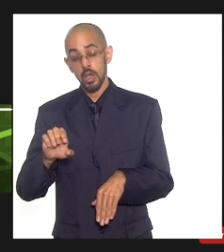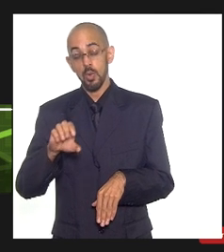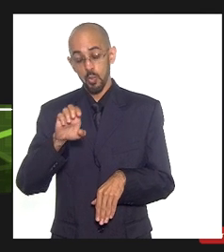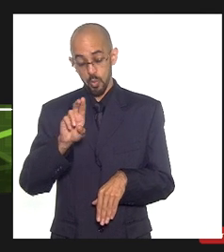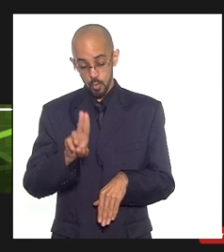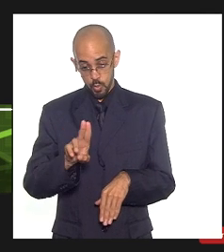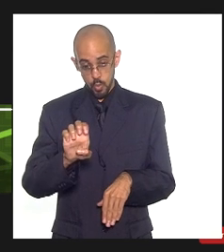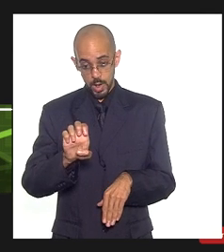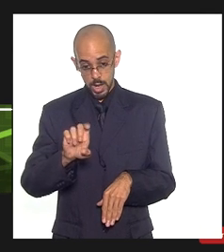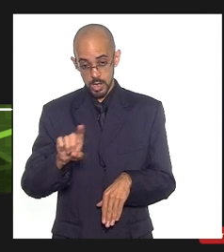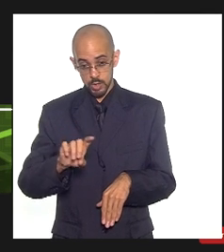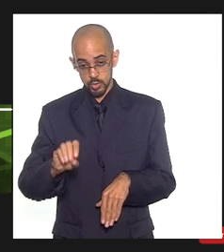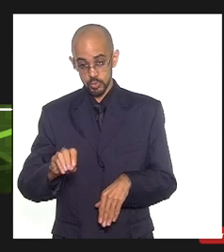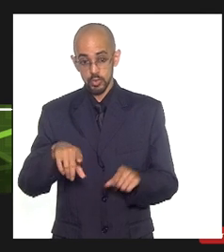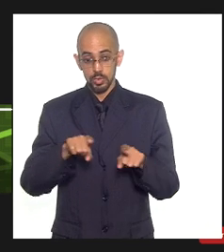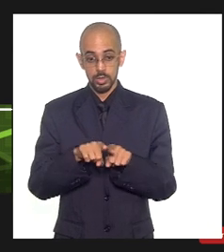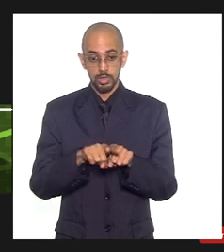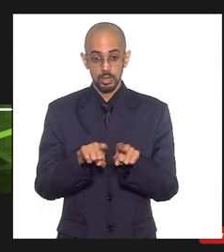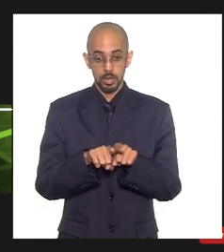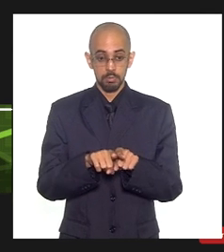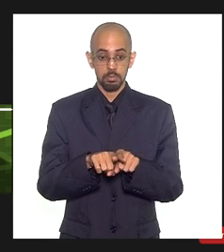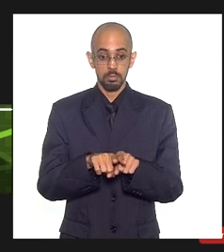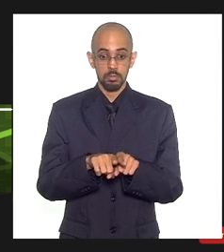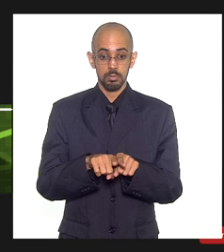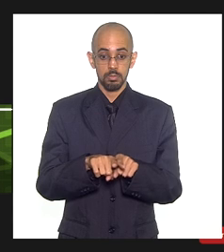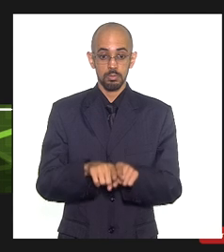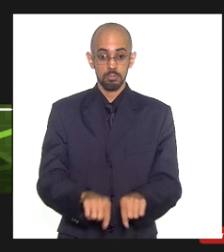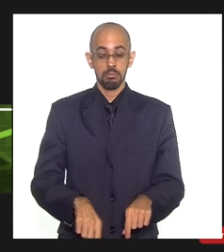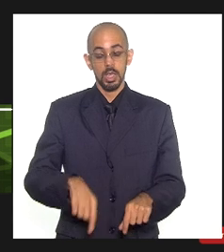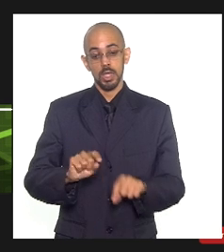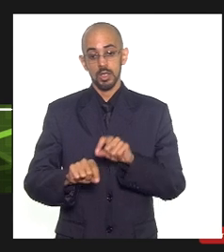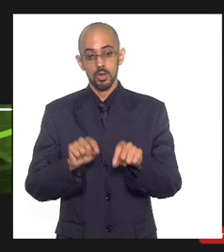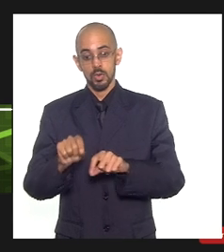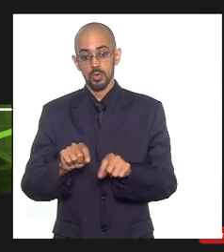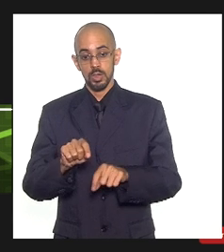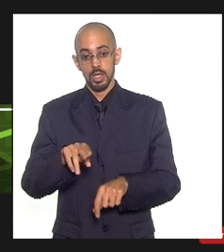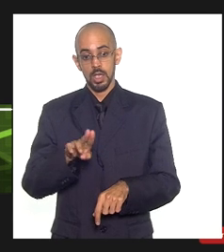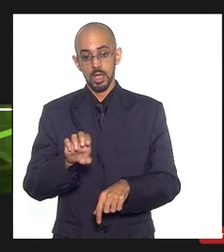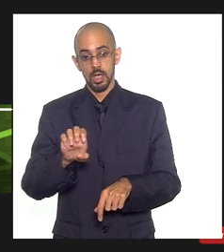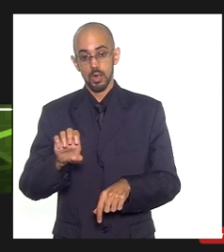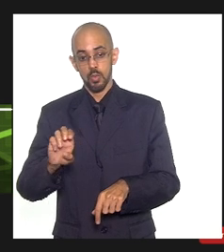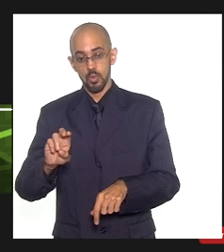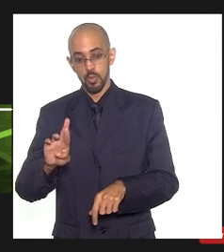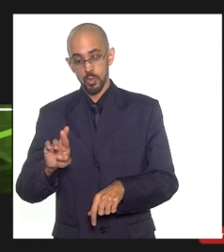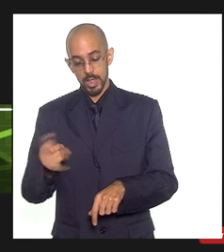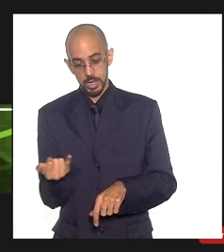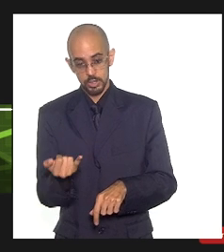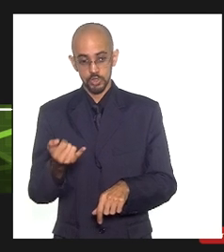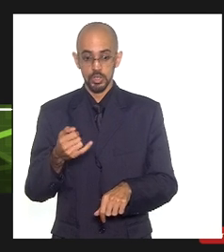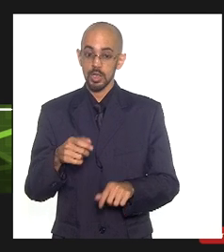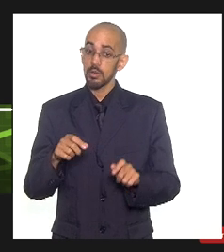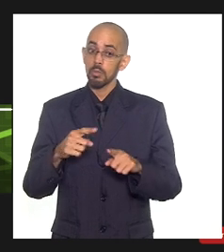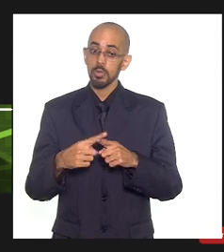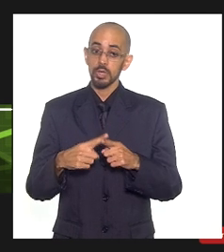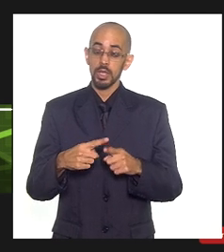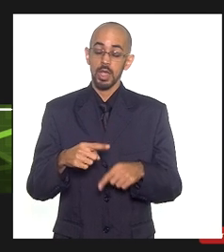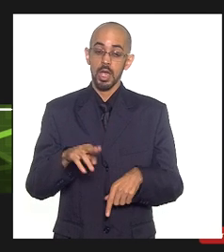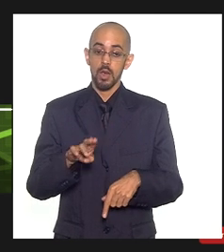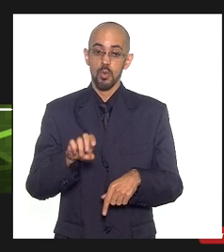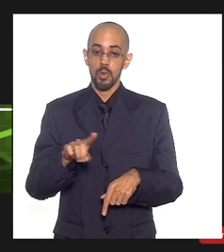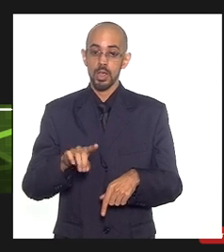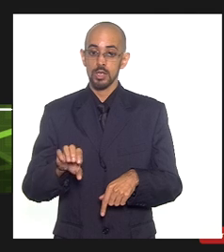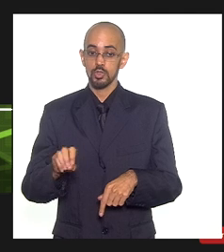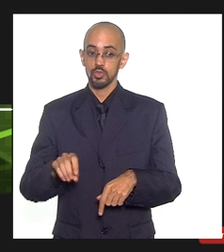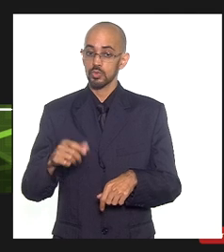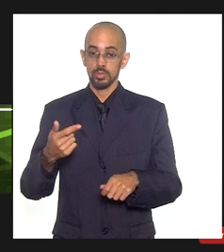Janeiro né já que a Universidade da Zona Oeste não consegue ofertar uma gama tão grande de número de cursos então muita gente acabava indo estudar na